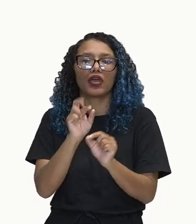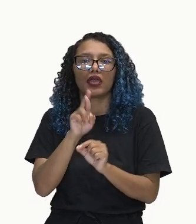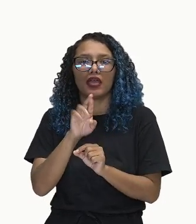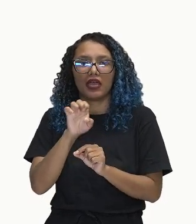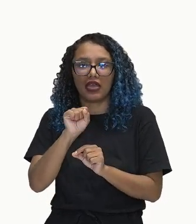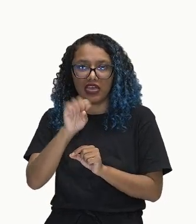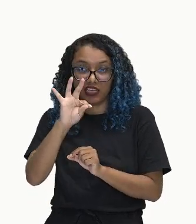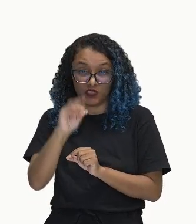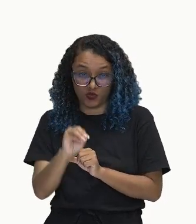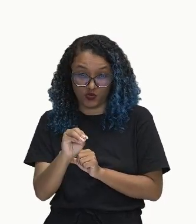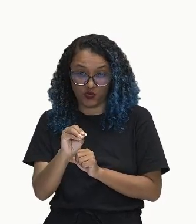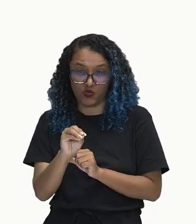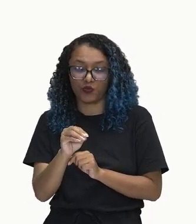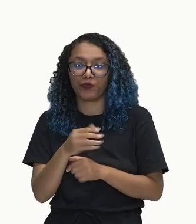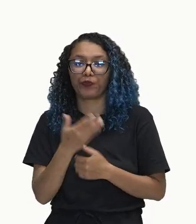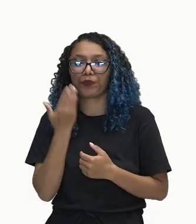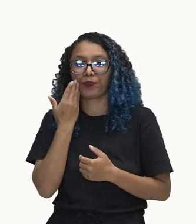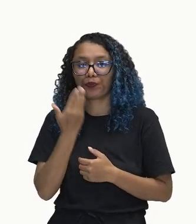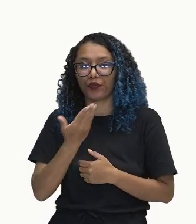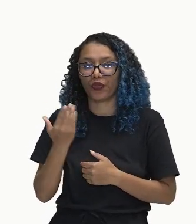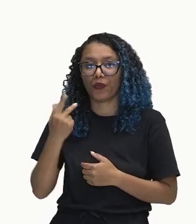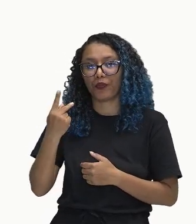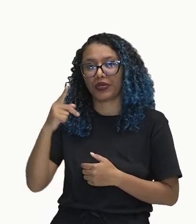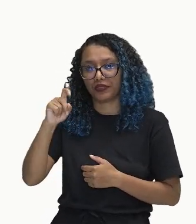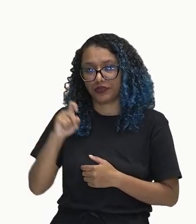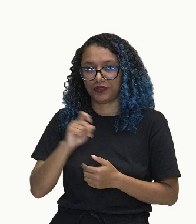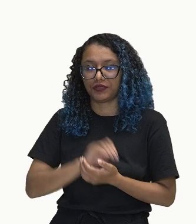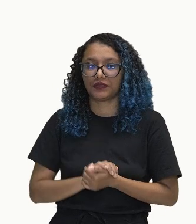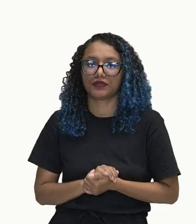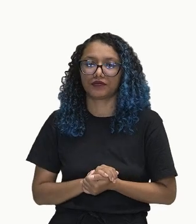tenho p de x